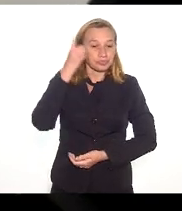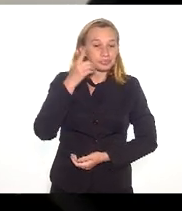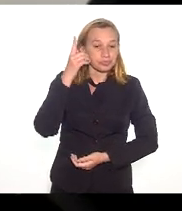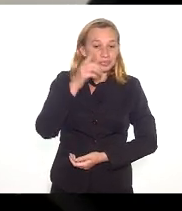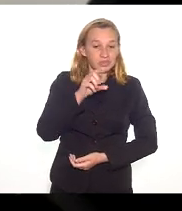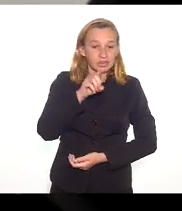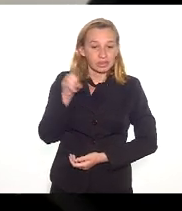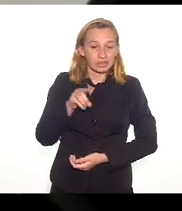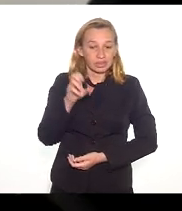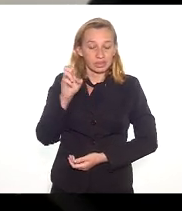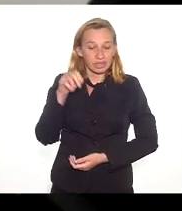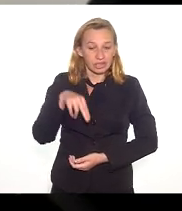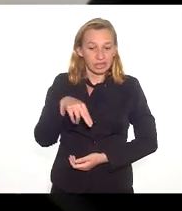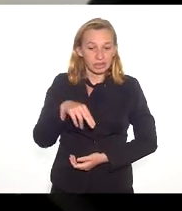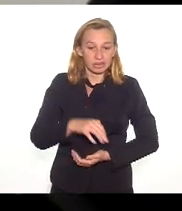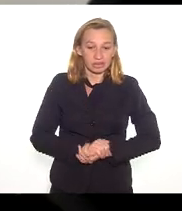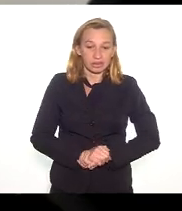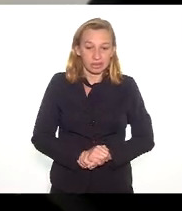ar.